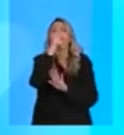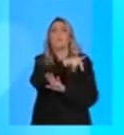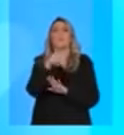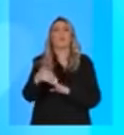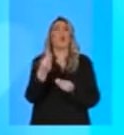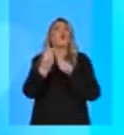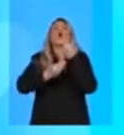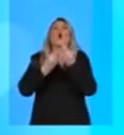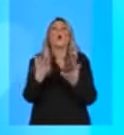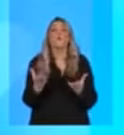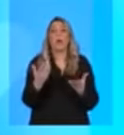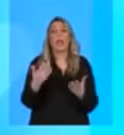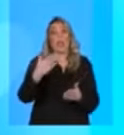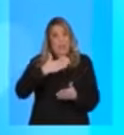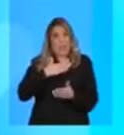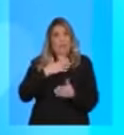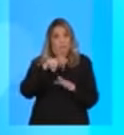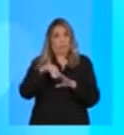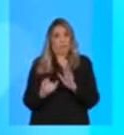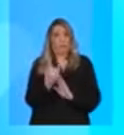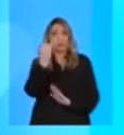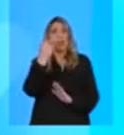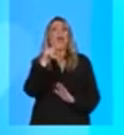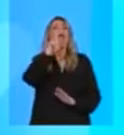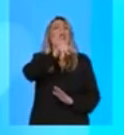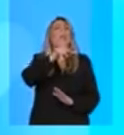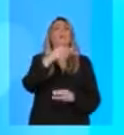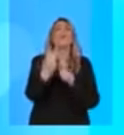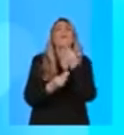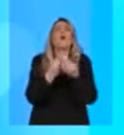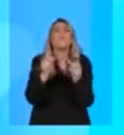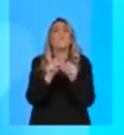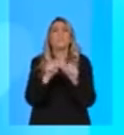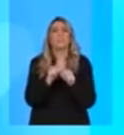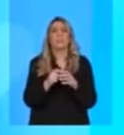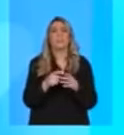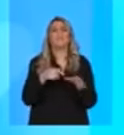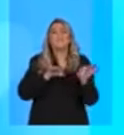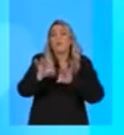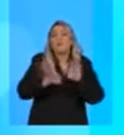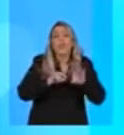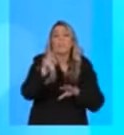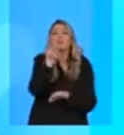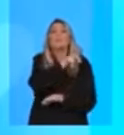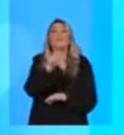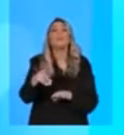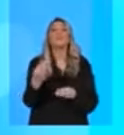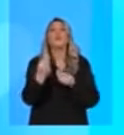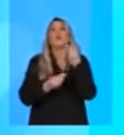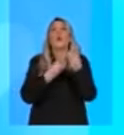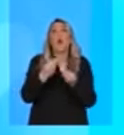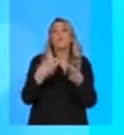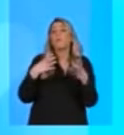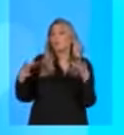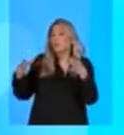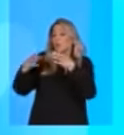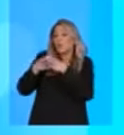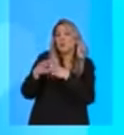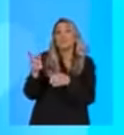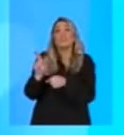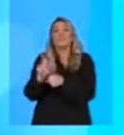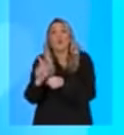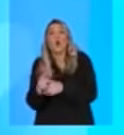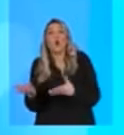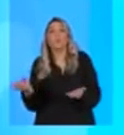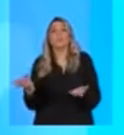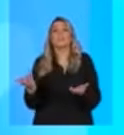valorizar o professor e queria saber qual é o projeto de valorização que ele tem para os professores da rede para equipe gestora que foi